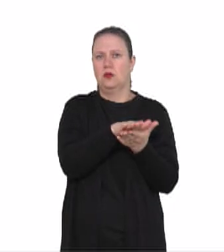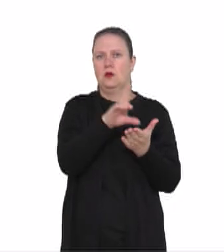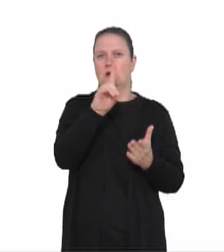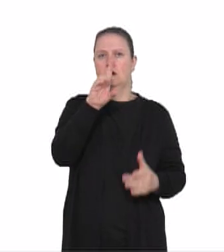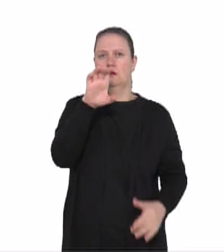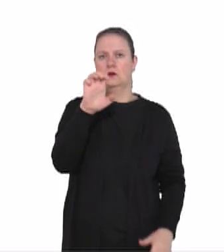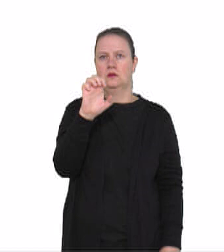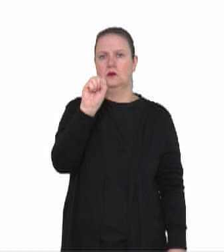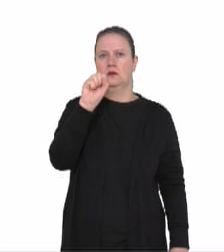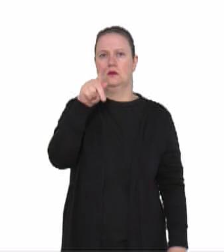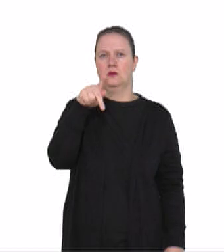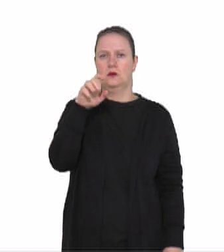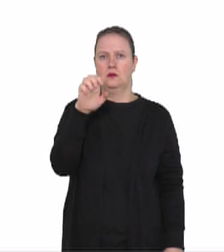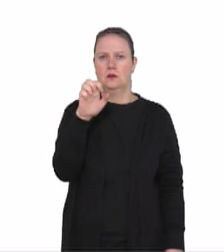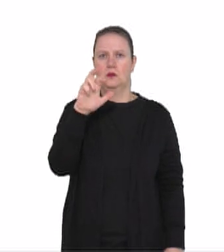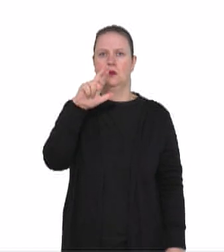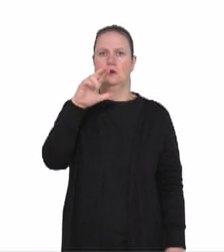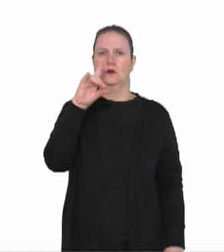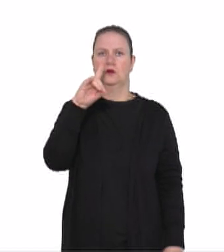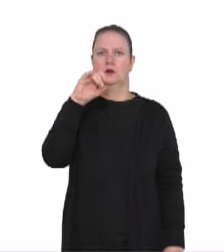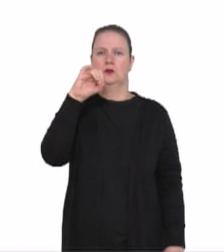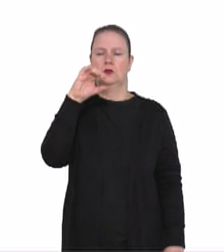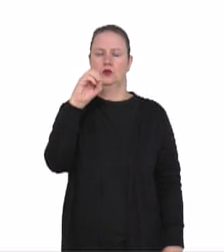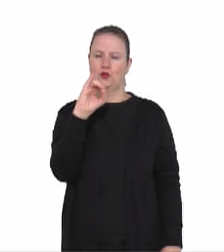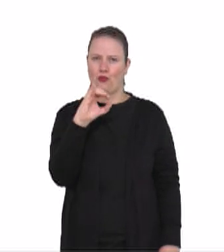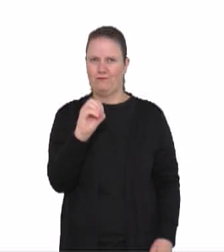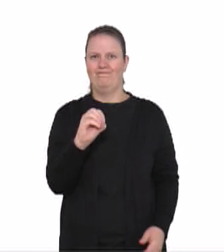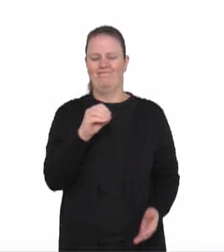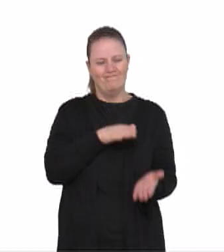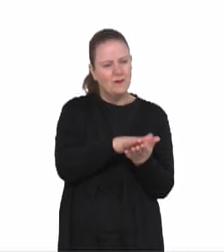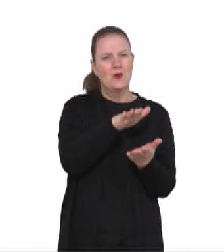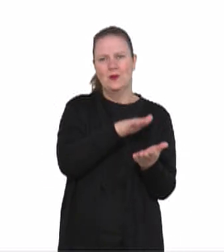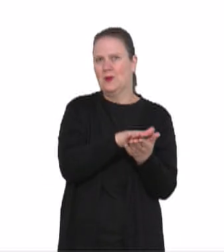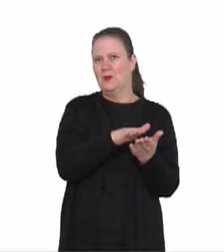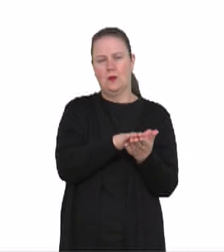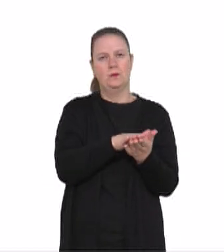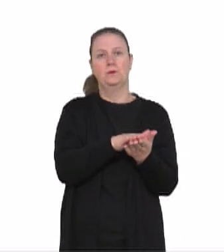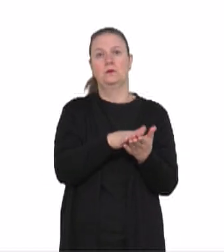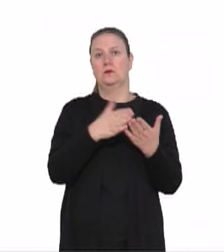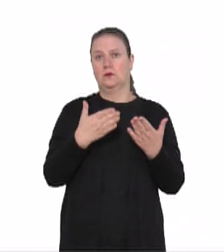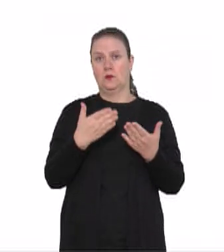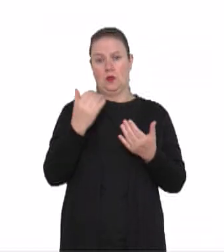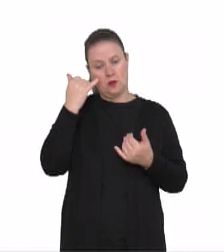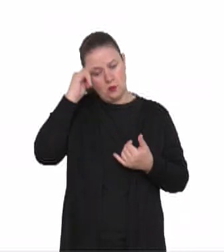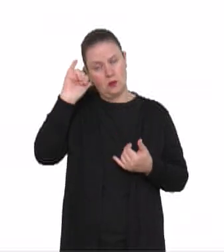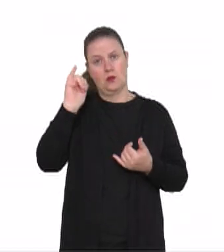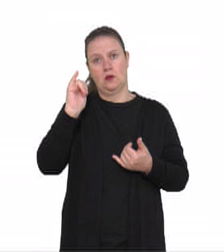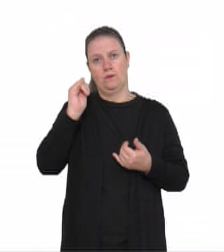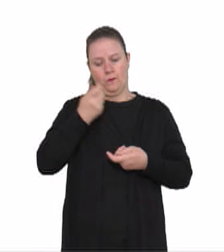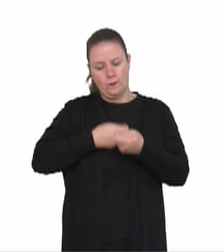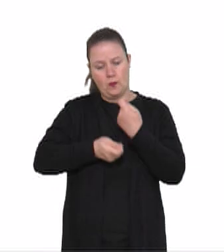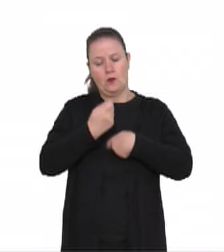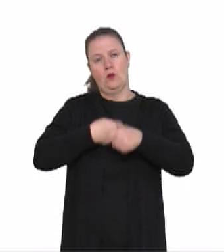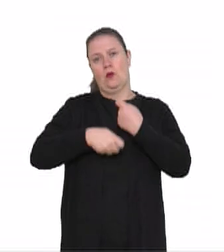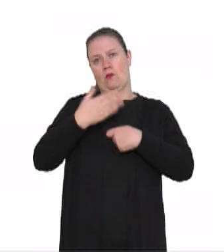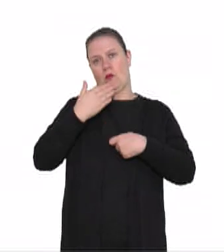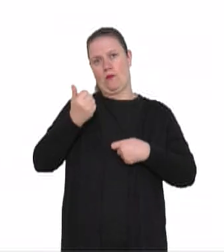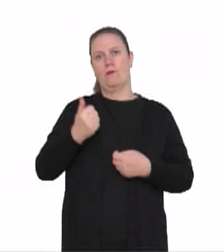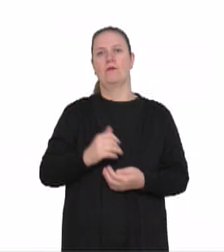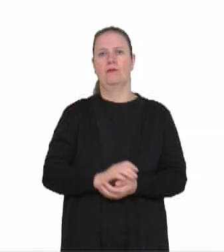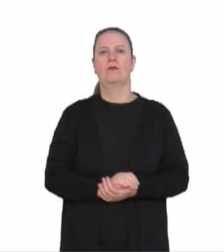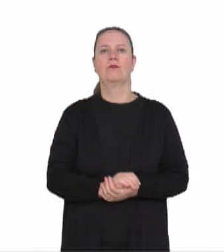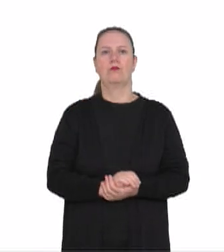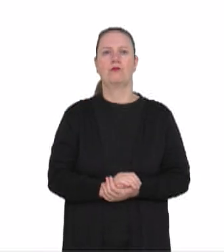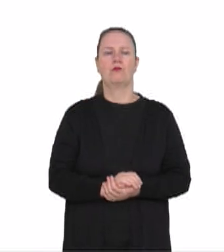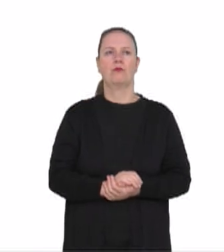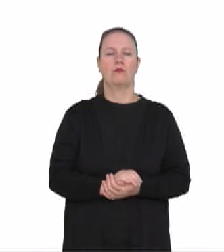average household, deu espaço, 33 pounds a year by leaving appliances like TVs, DVD players, computers and